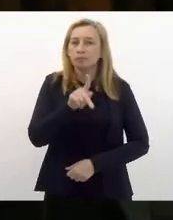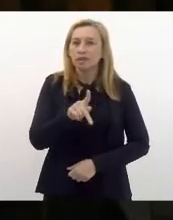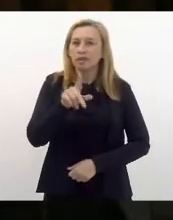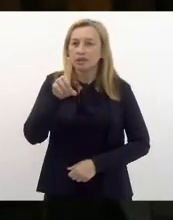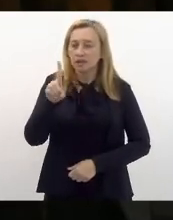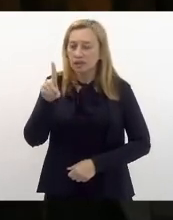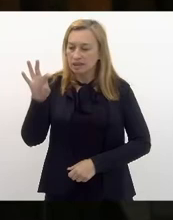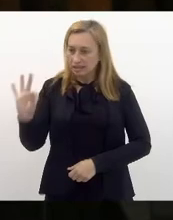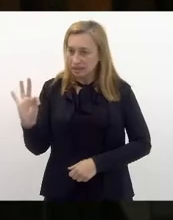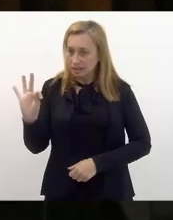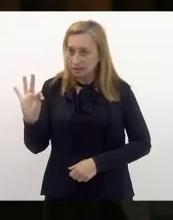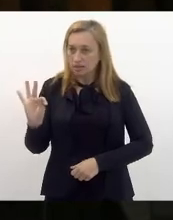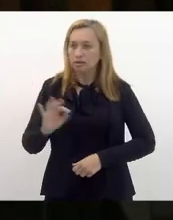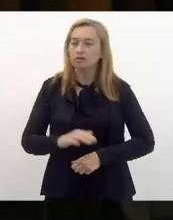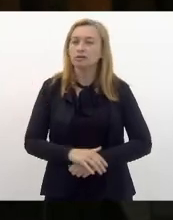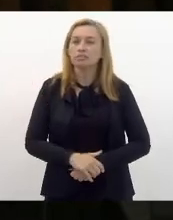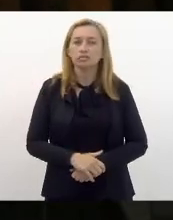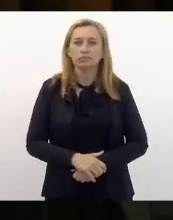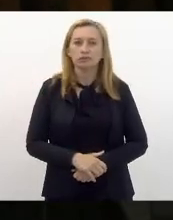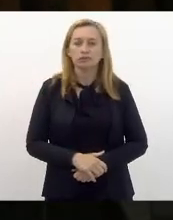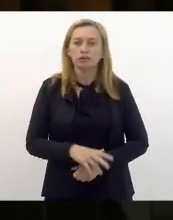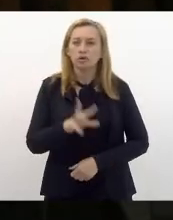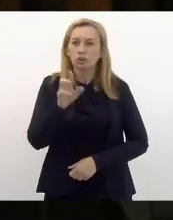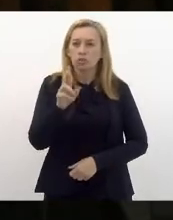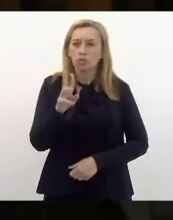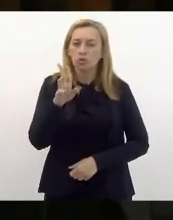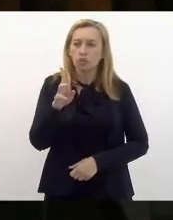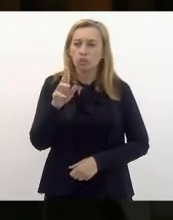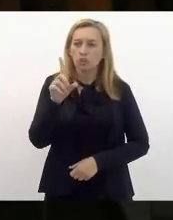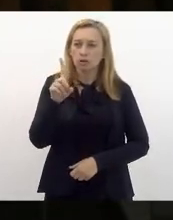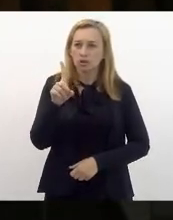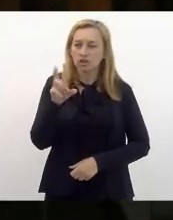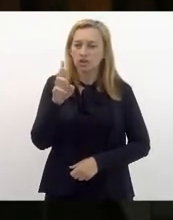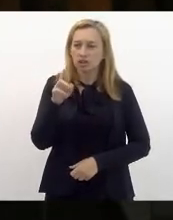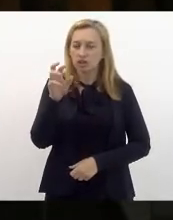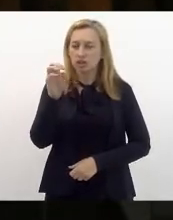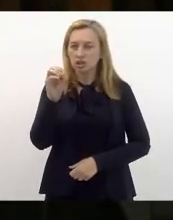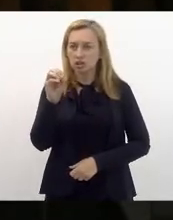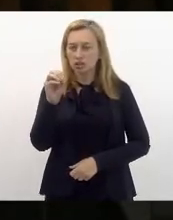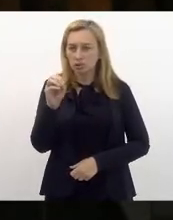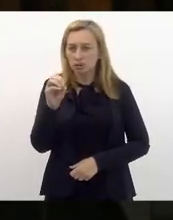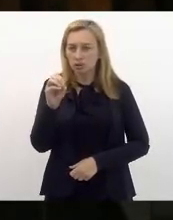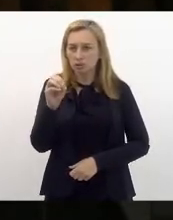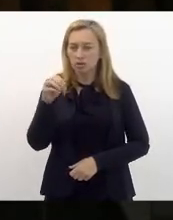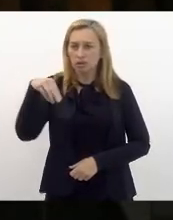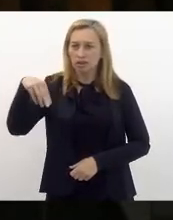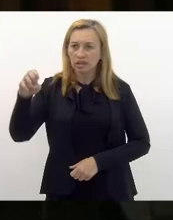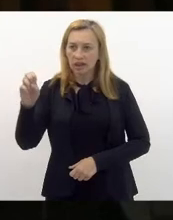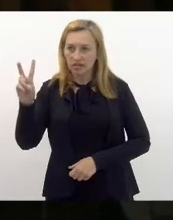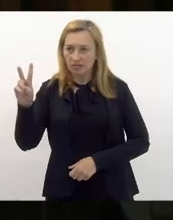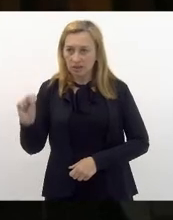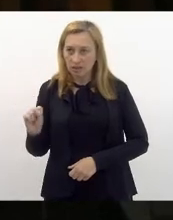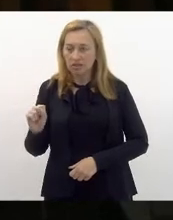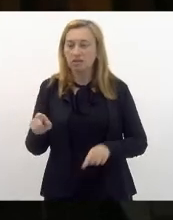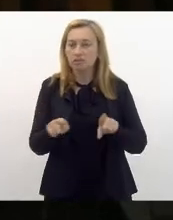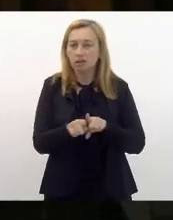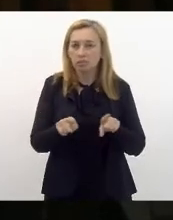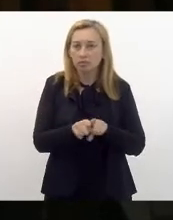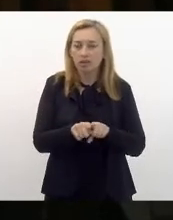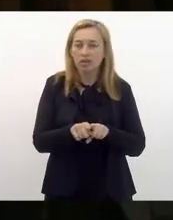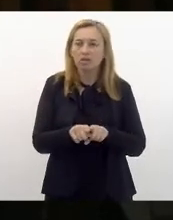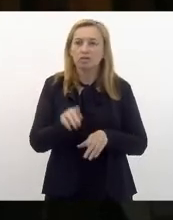PDT o Rodrigo Neves e concomitante mente a